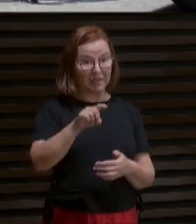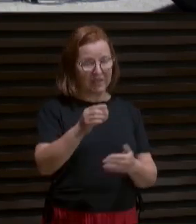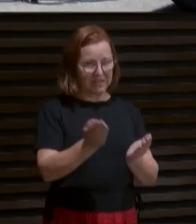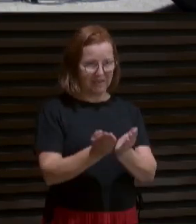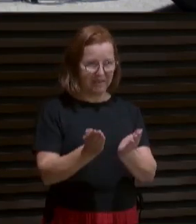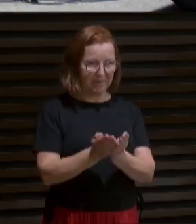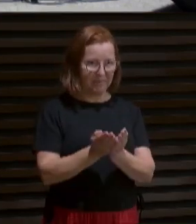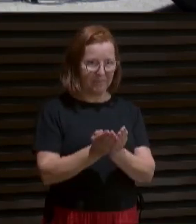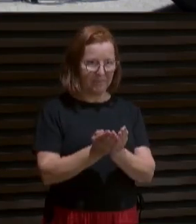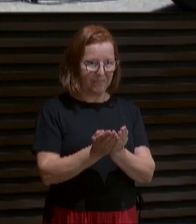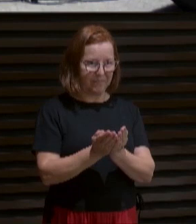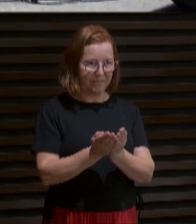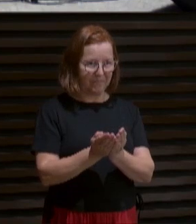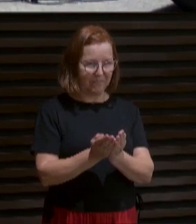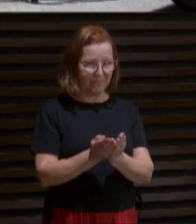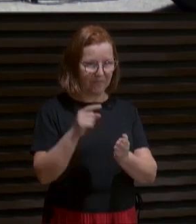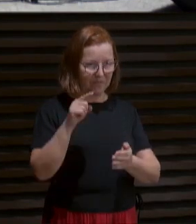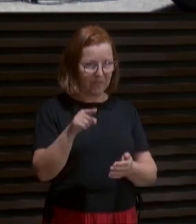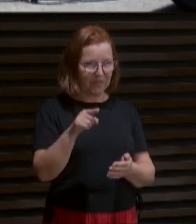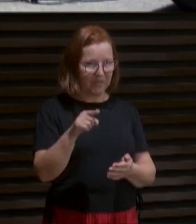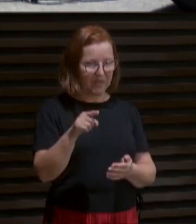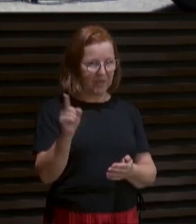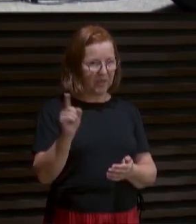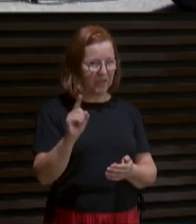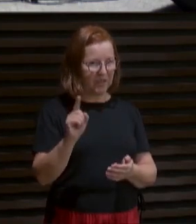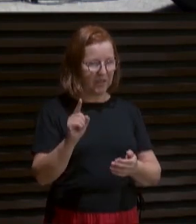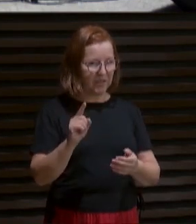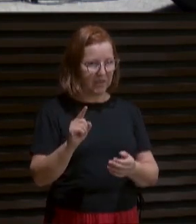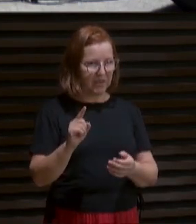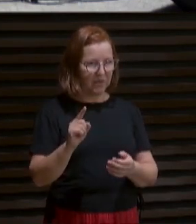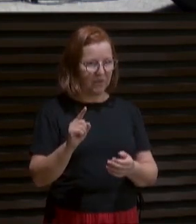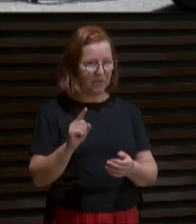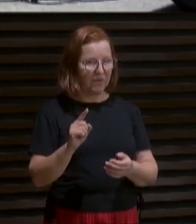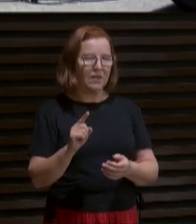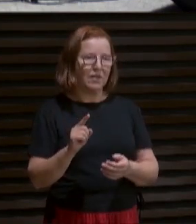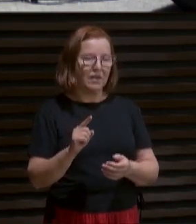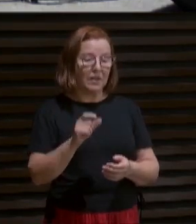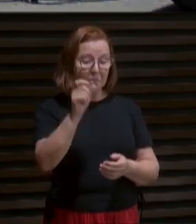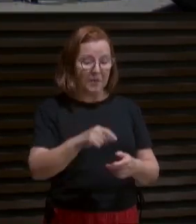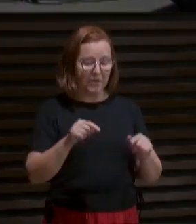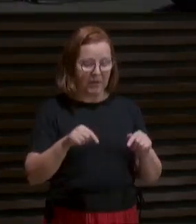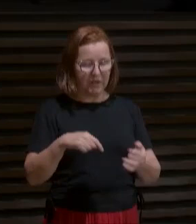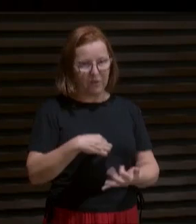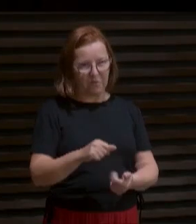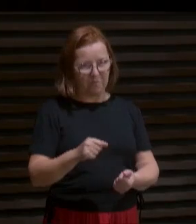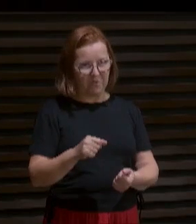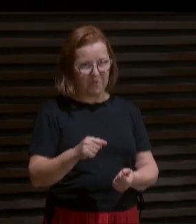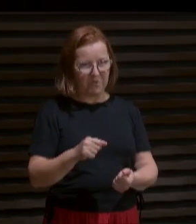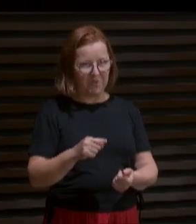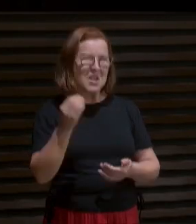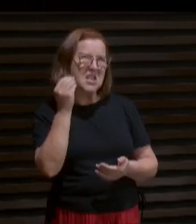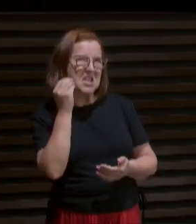cristão, você não é um cidadão deste mundo tentando chegar ao céu,